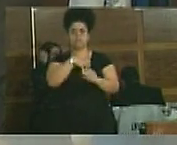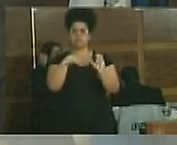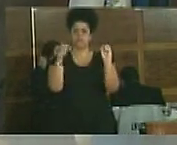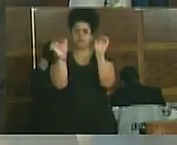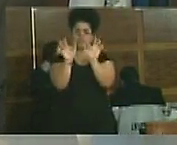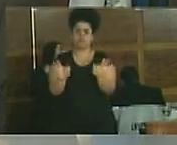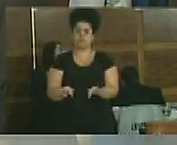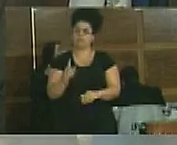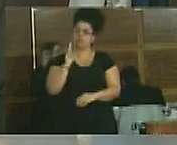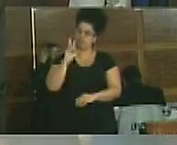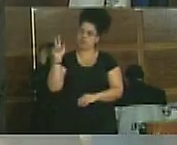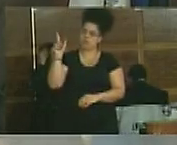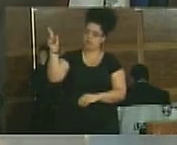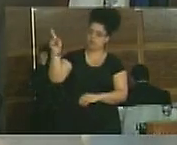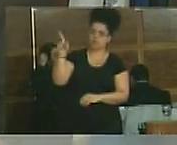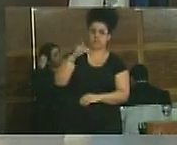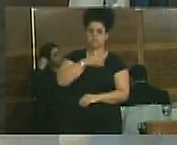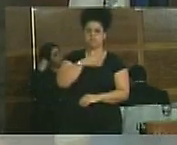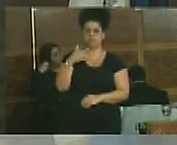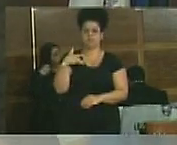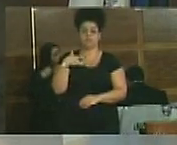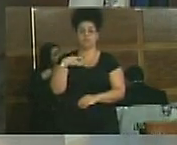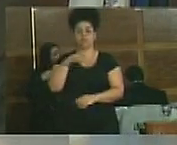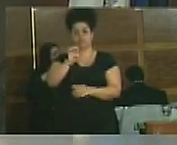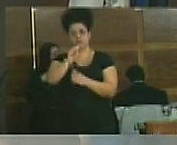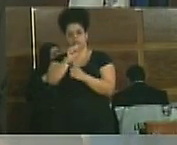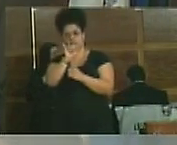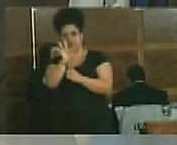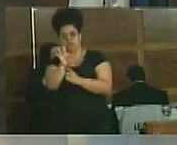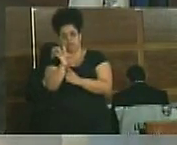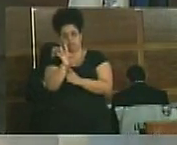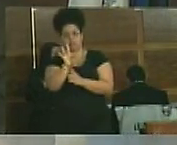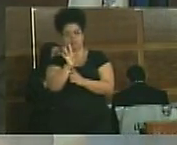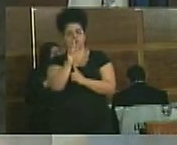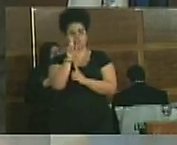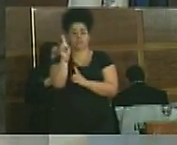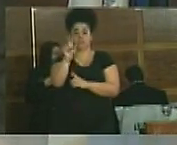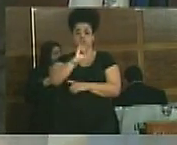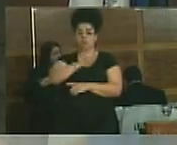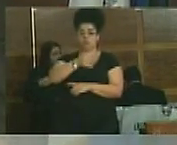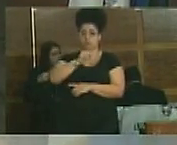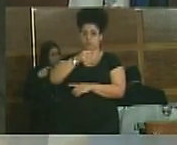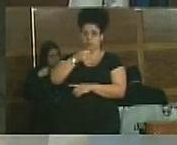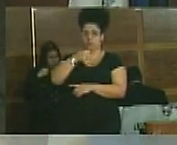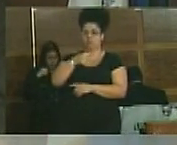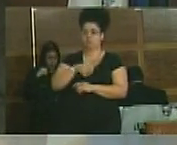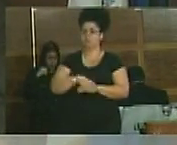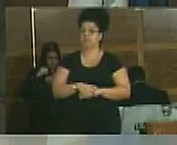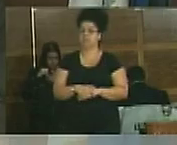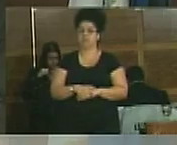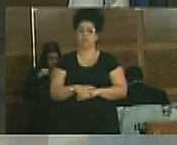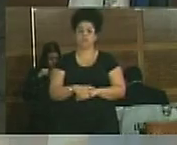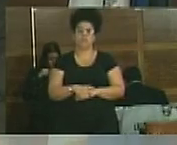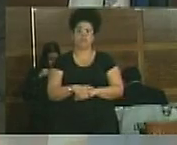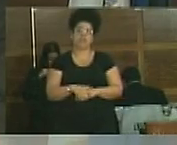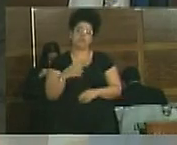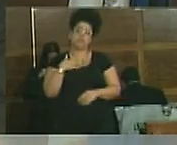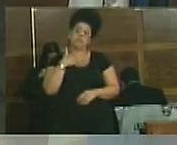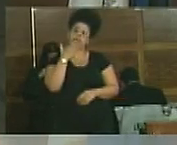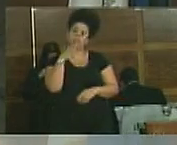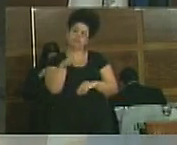lá no posto de saúde intermédio do Mário, lá o diretor do SEM da Japuíba, uma pessoa que tem uma visão ampla